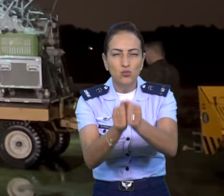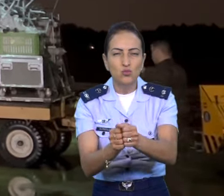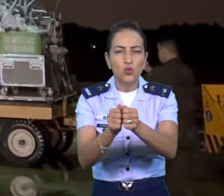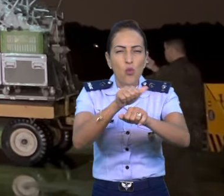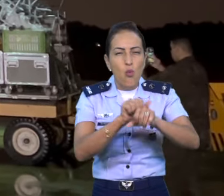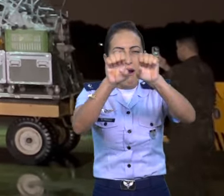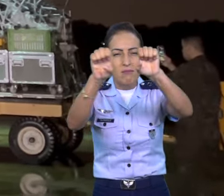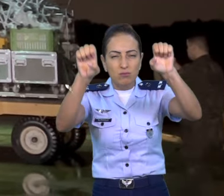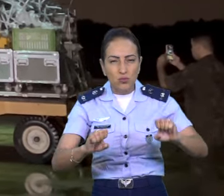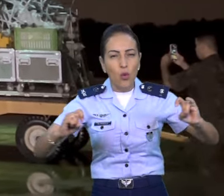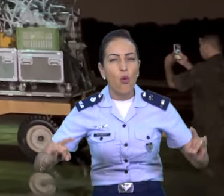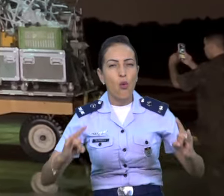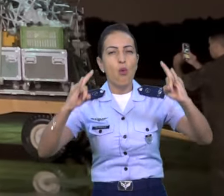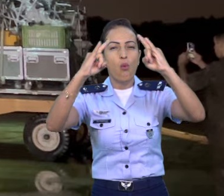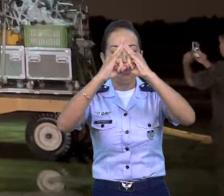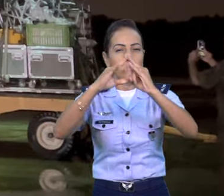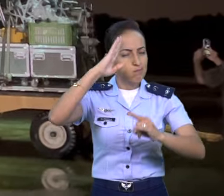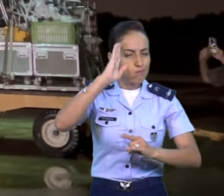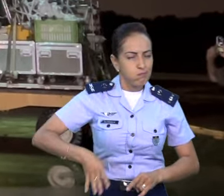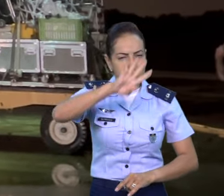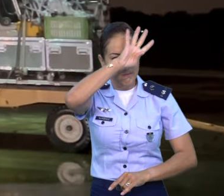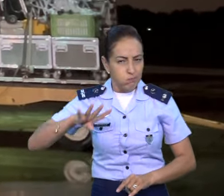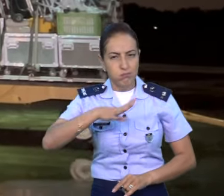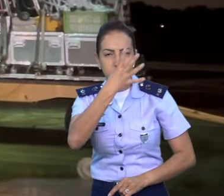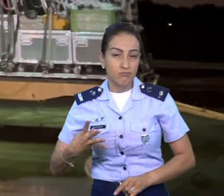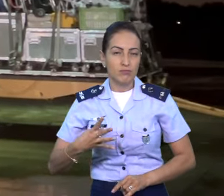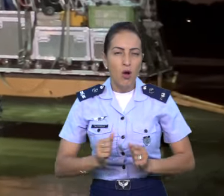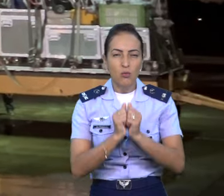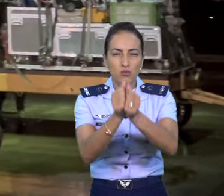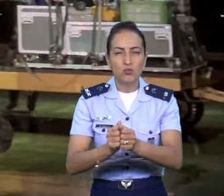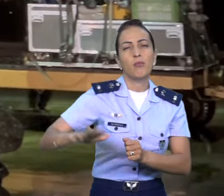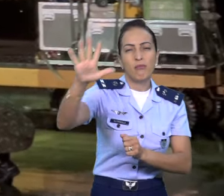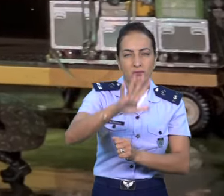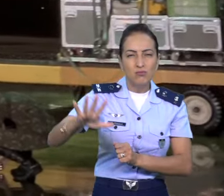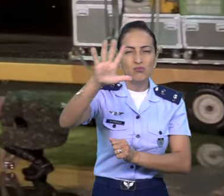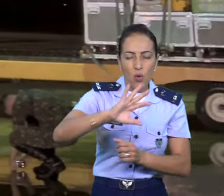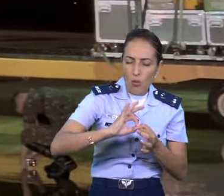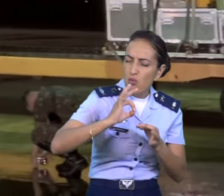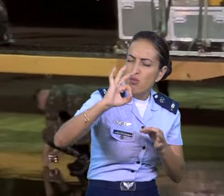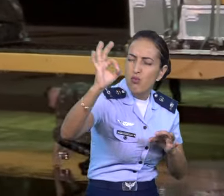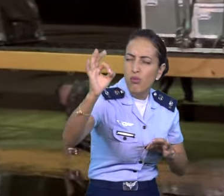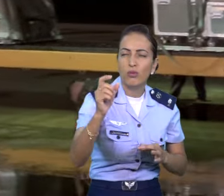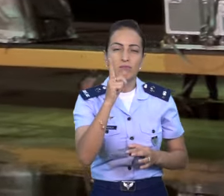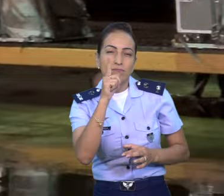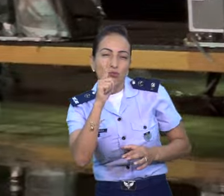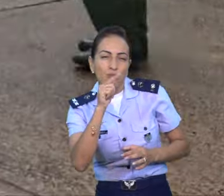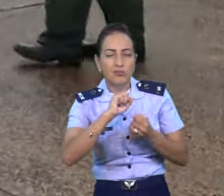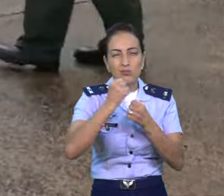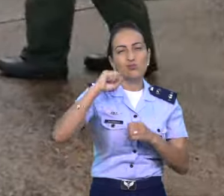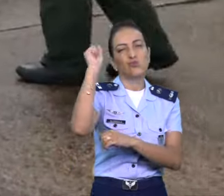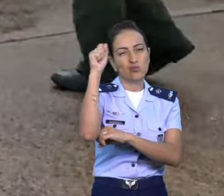a estrutura do Hospital de Campanha do Exército Brasileiro, que será levada para a região de Lajeado, também no Rio Grande do